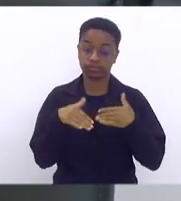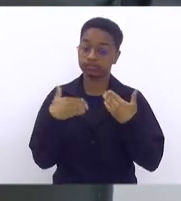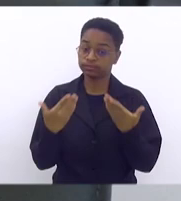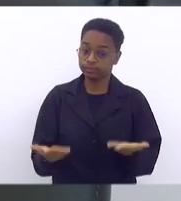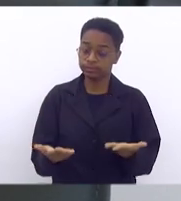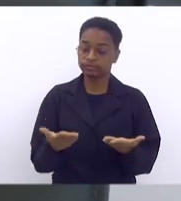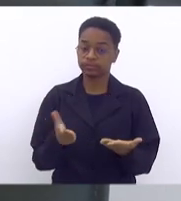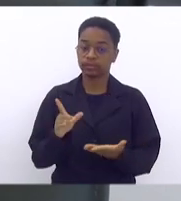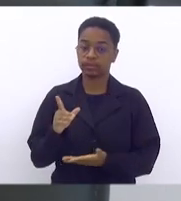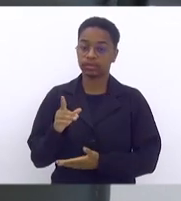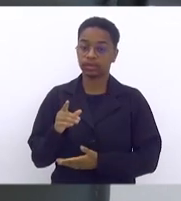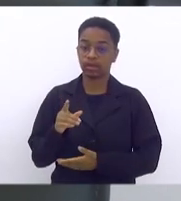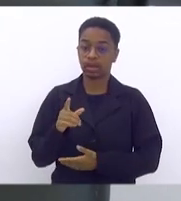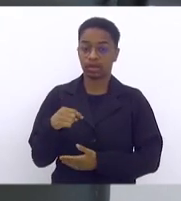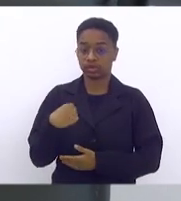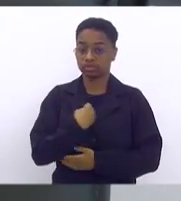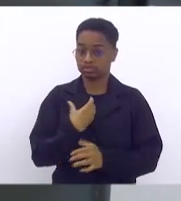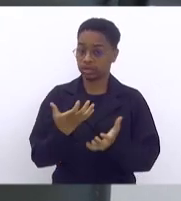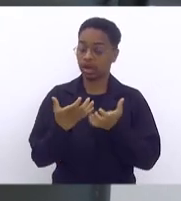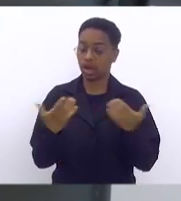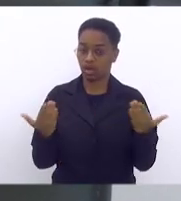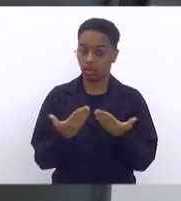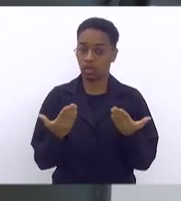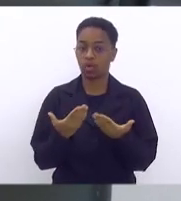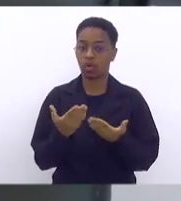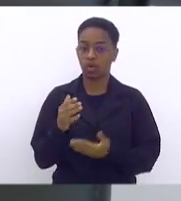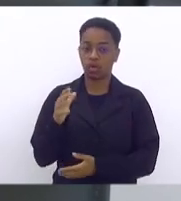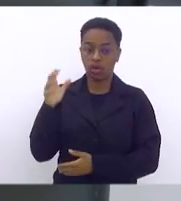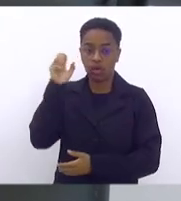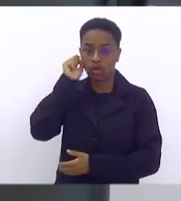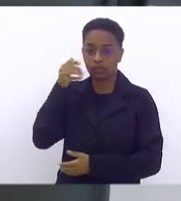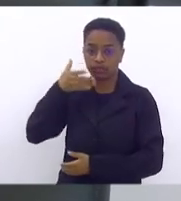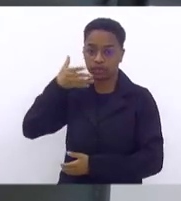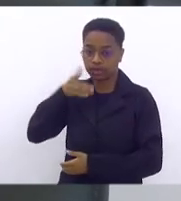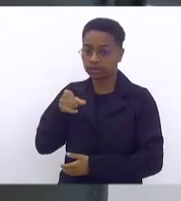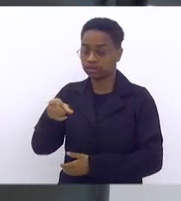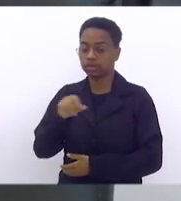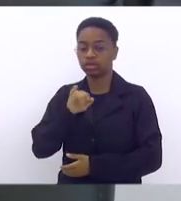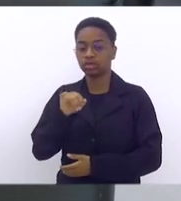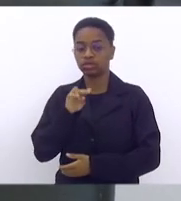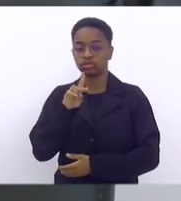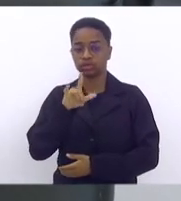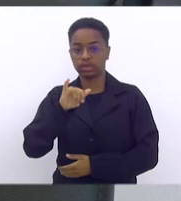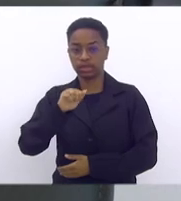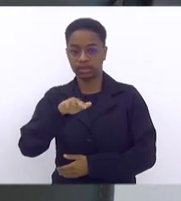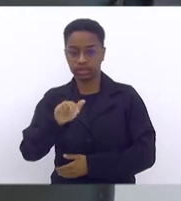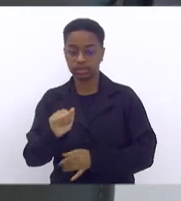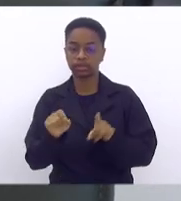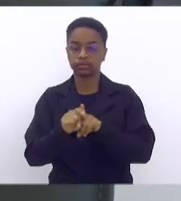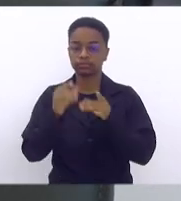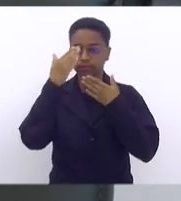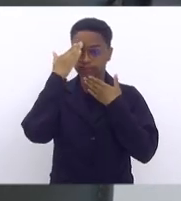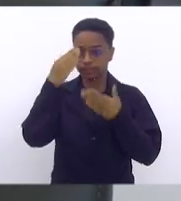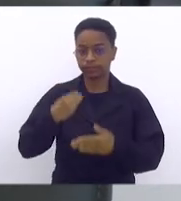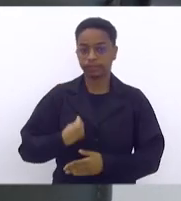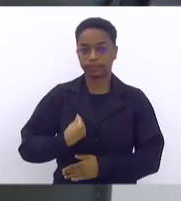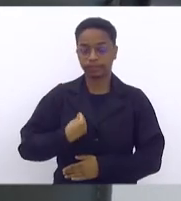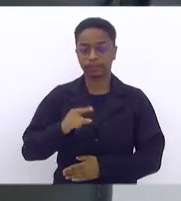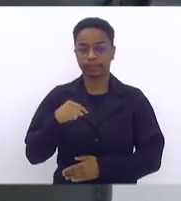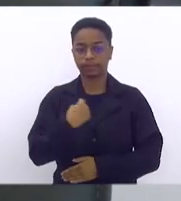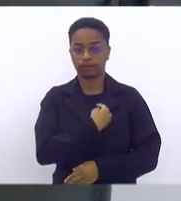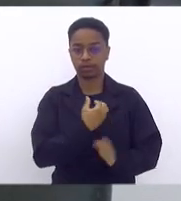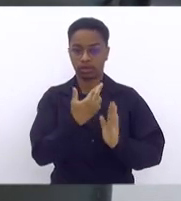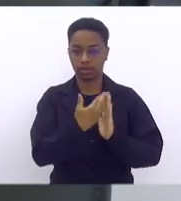que a gente possa ouvir agora a senhora Juliana Sanches, agradecer a presença agora do nosso